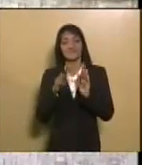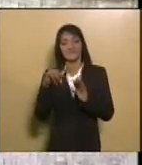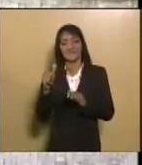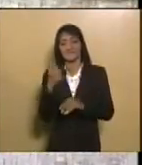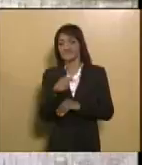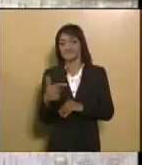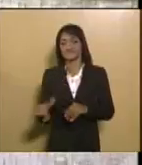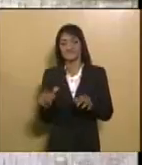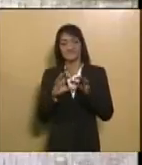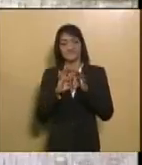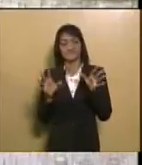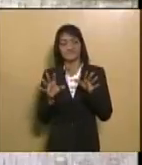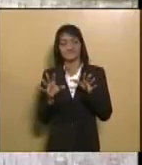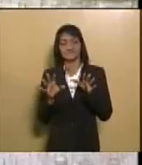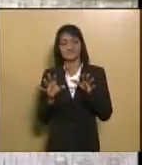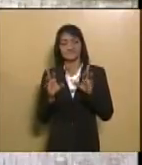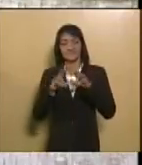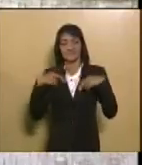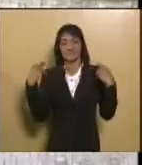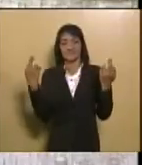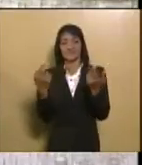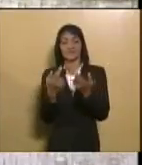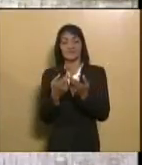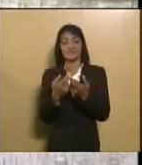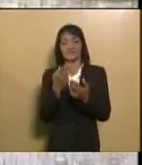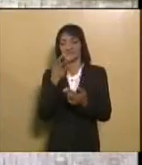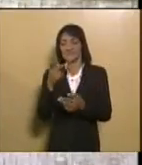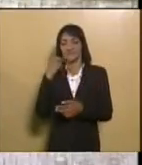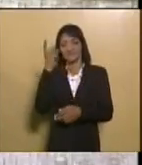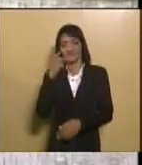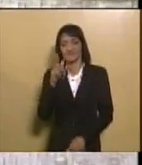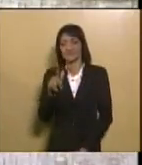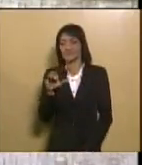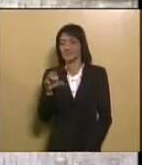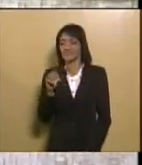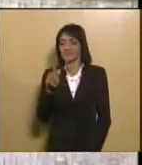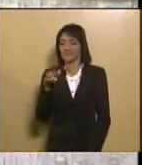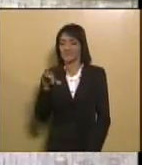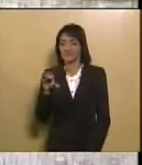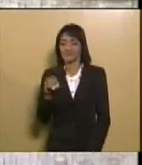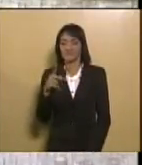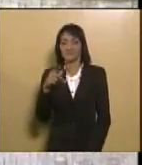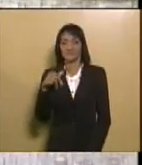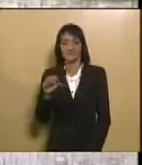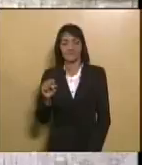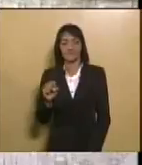Na matéria a ser deliberada, passaremos para o grande expediente com a palavra do deputado George Passos.